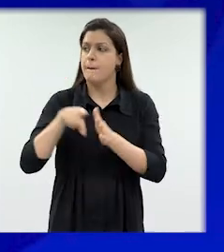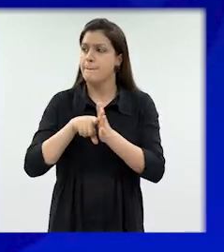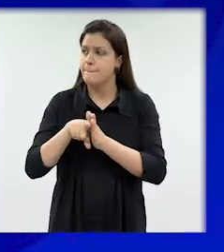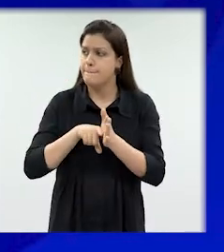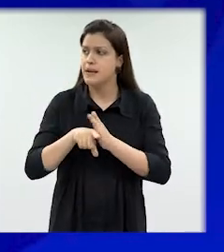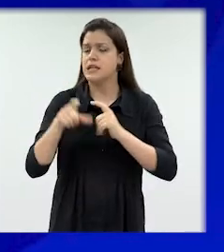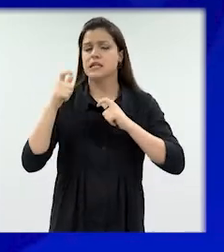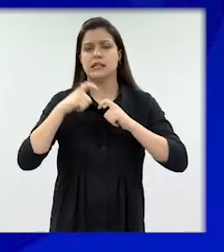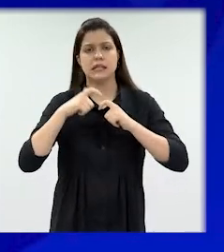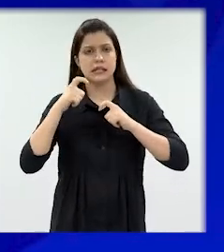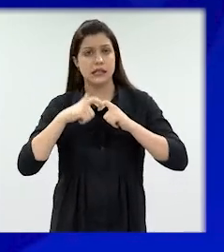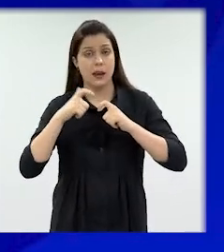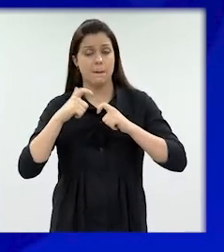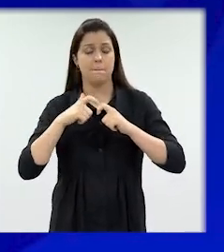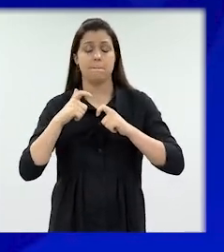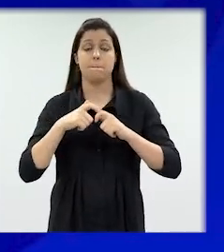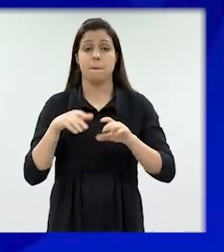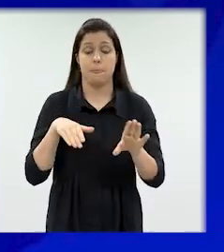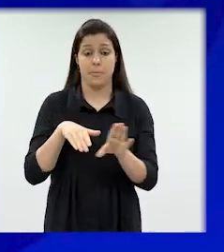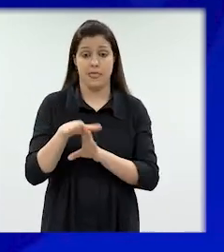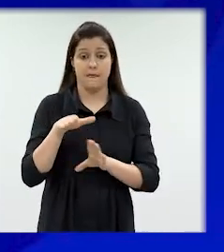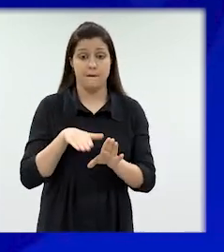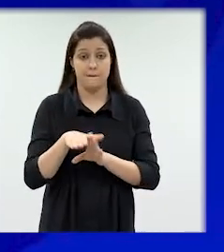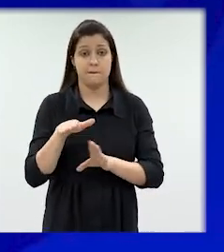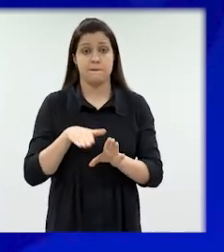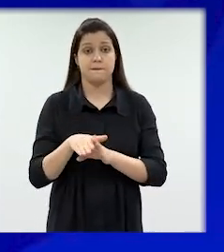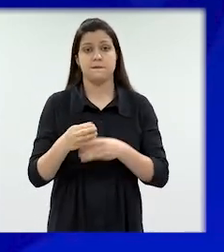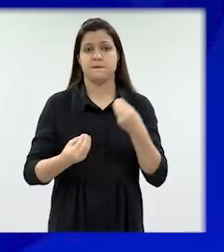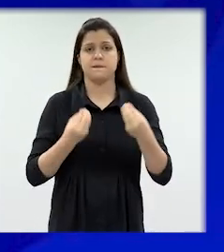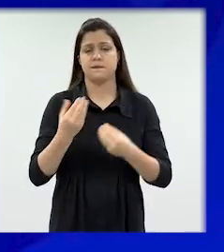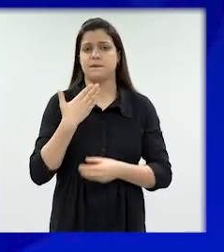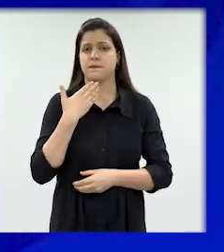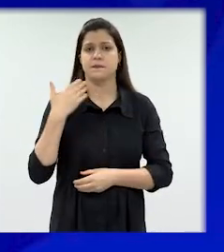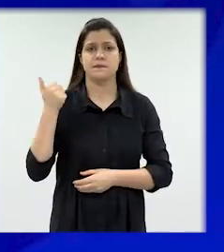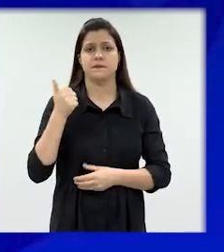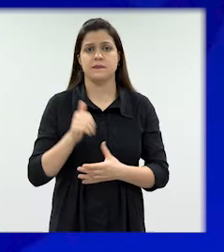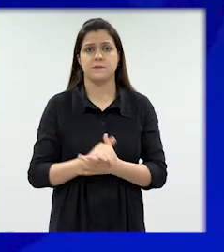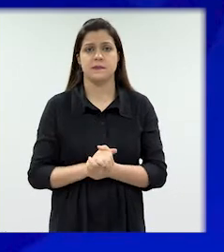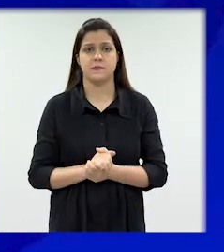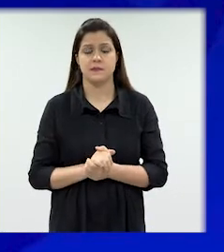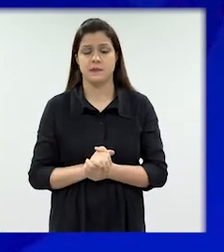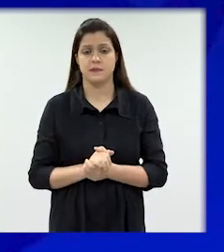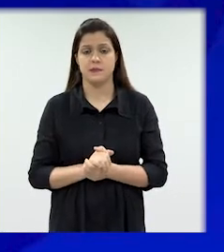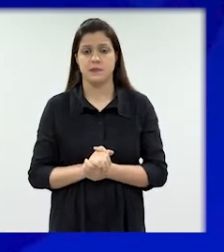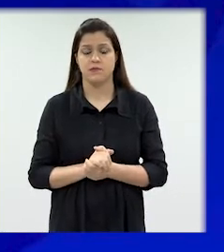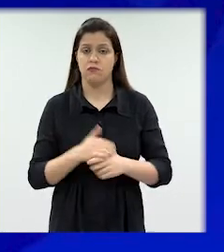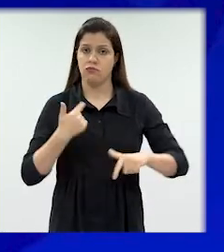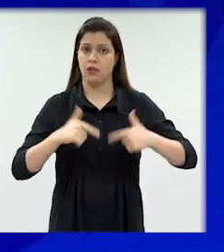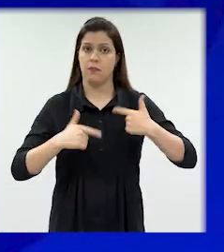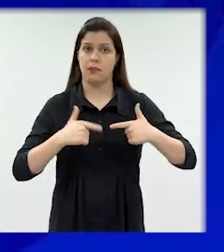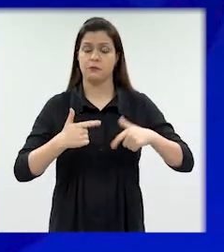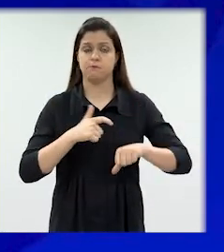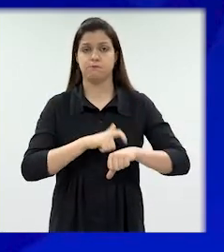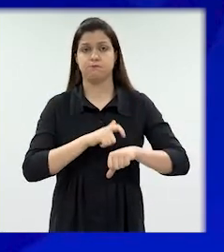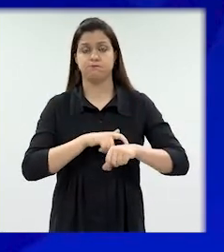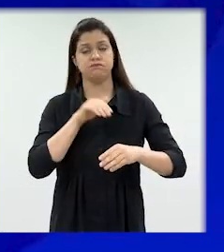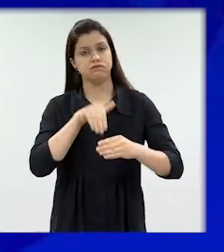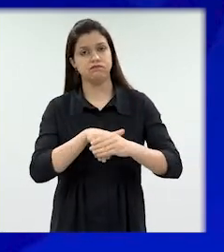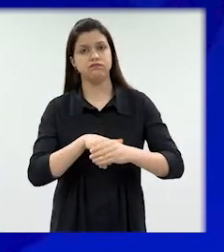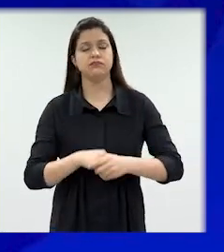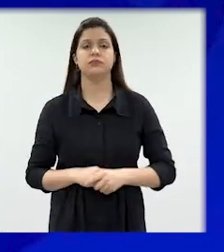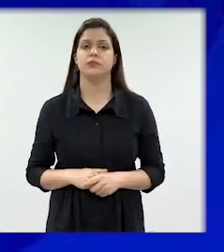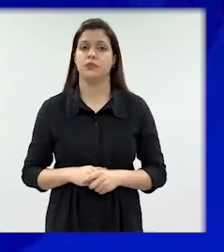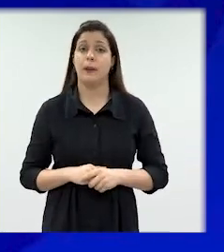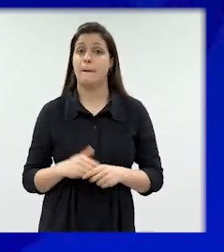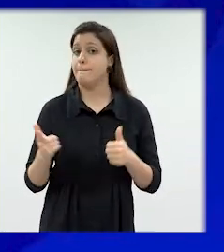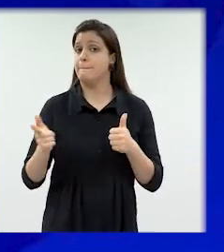área, médicos, para se orientar como a melhor forma de proceder durante as eleições. O primeiro